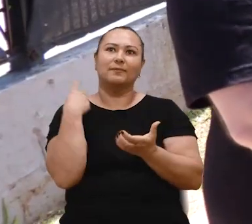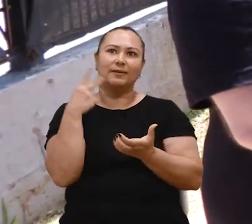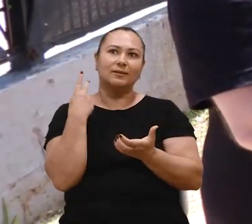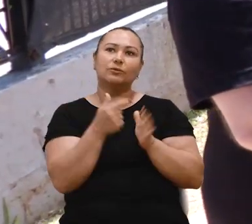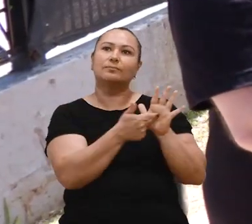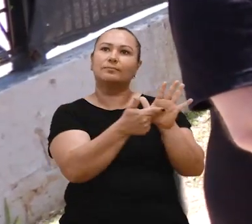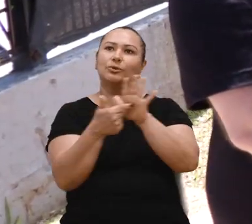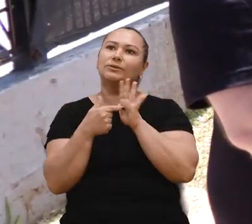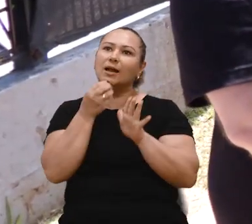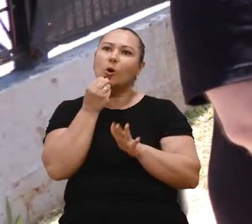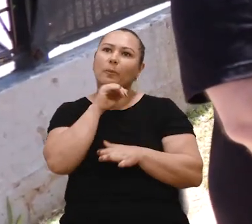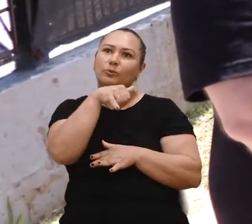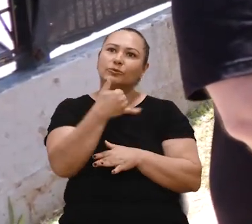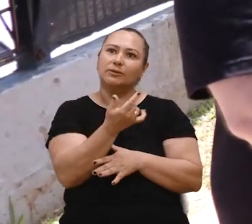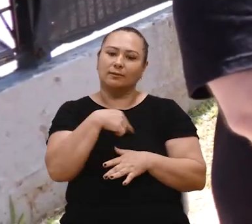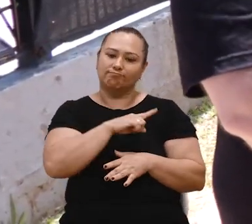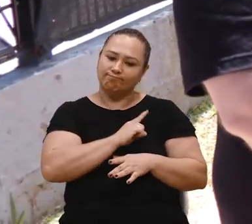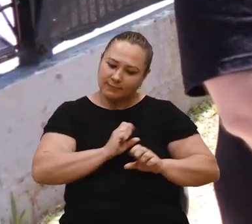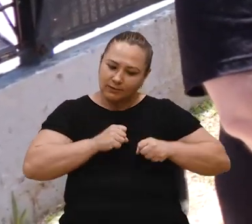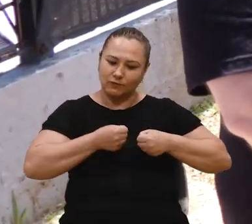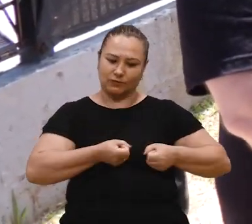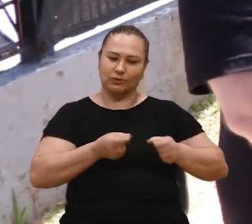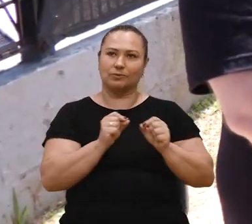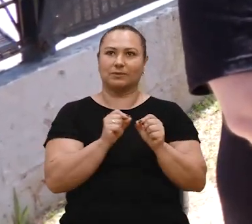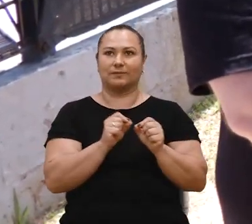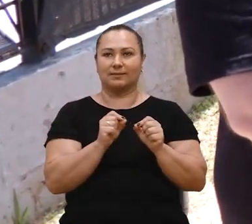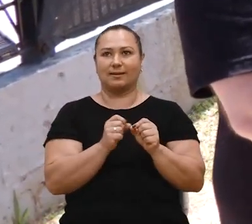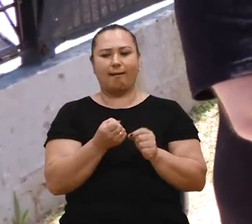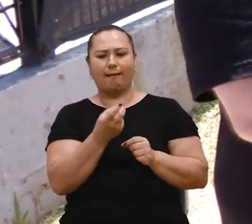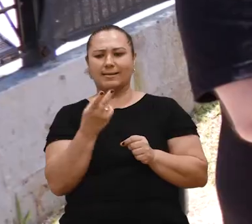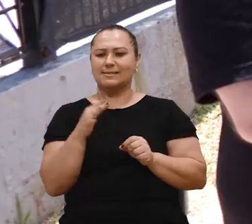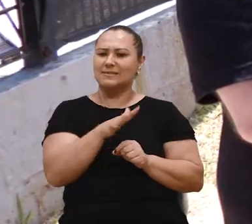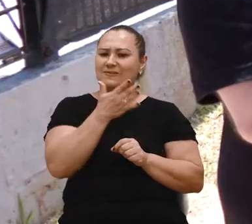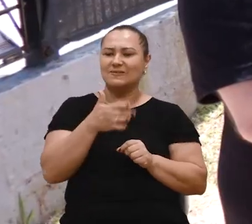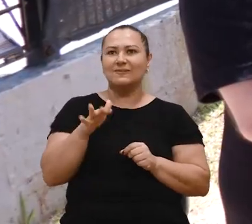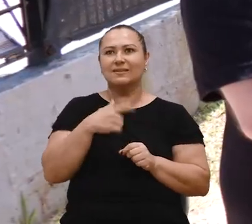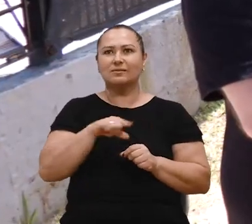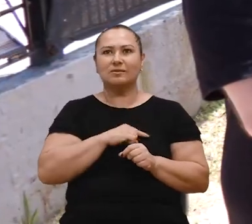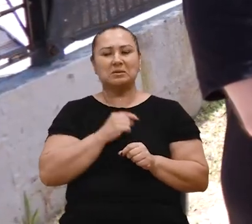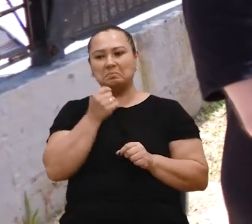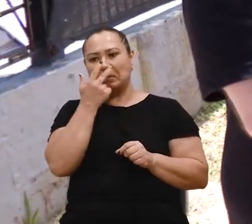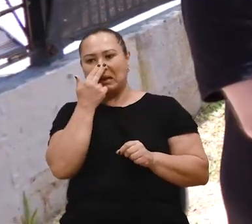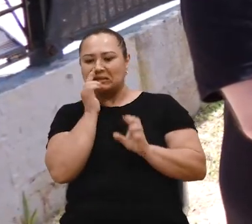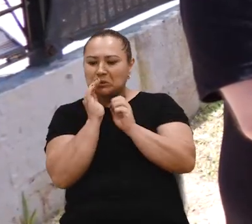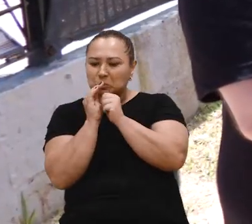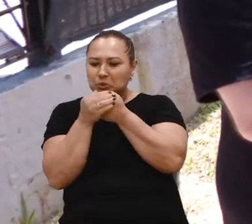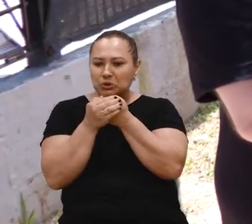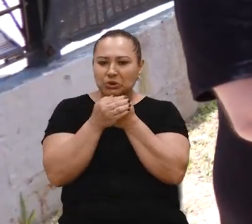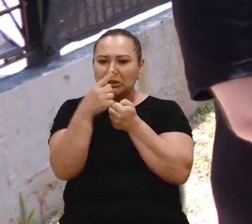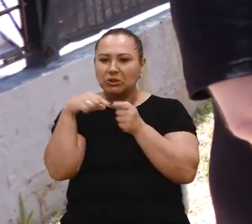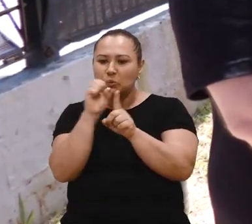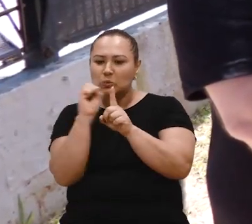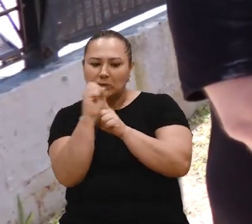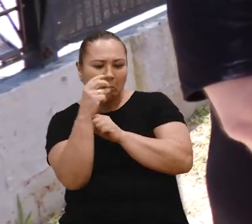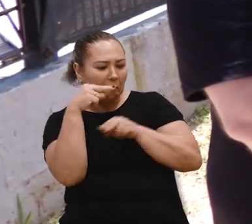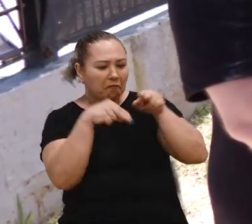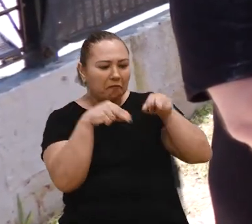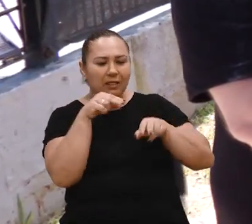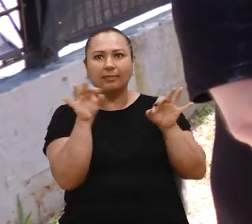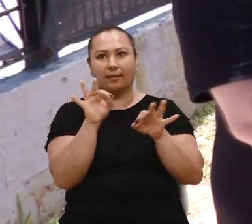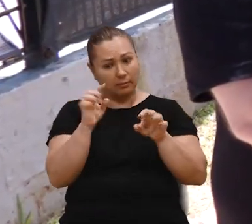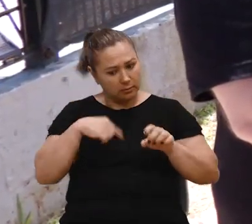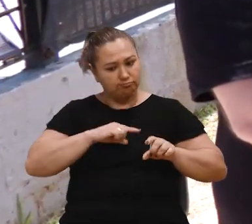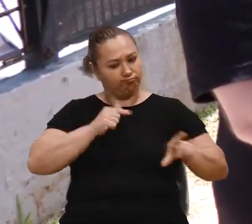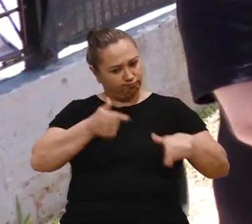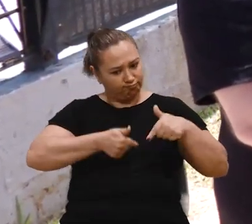essa oportunidade, né, de mostrar o trabalho que a gente se empenha para fazer. Muitas vezes a gente fica oculto aos olhos da sociedade,